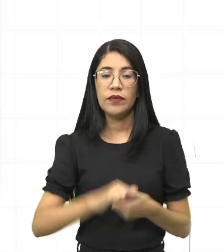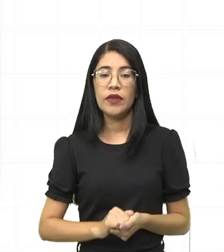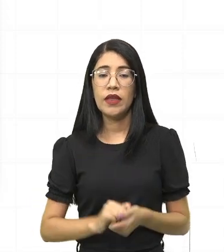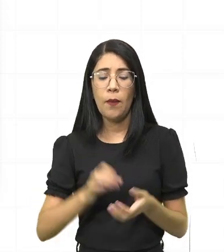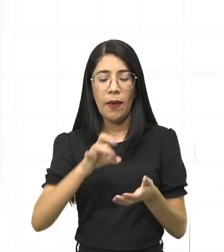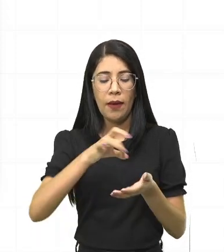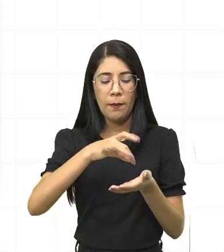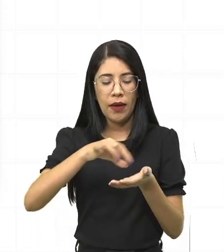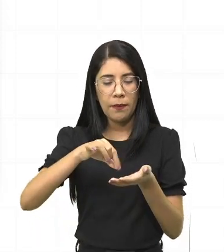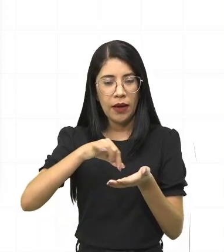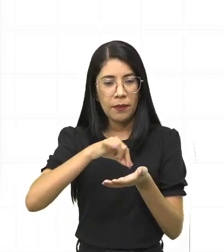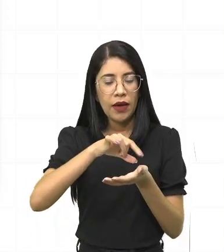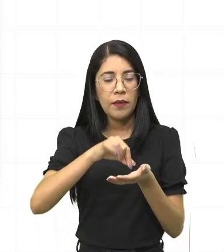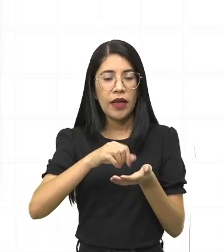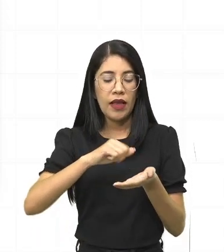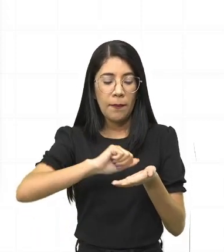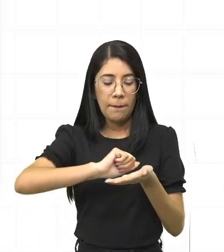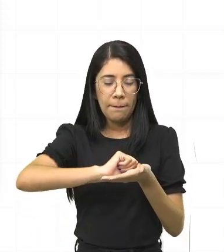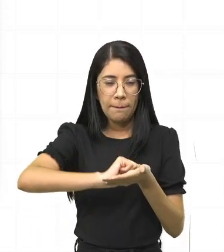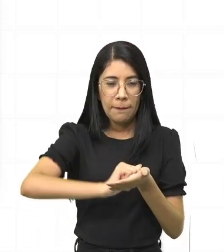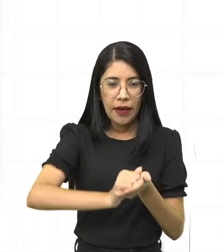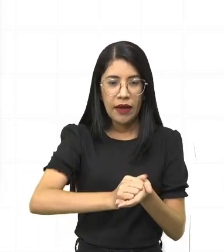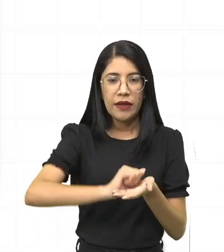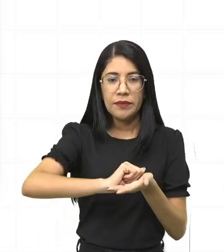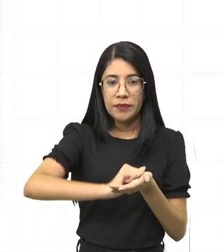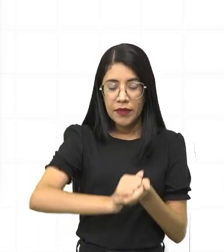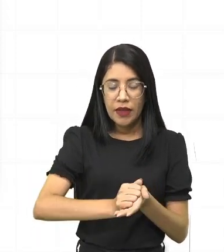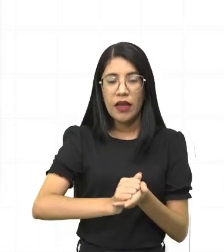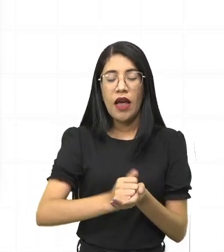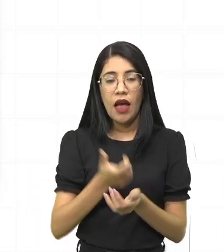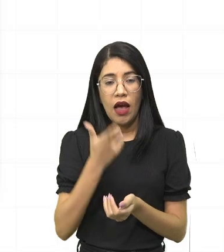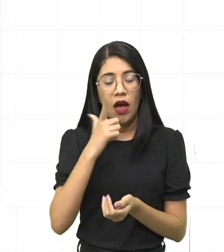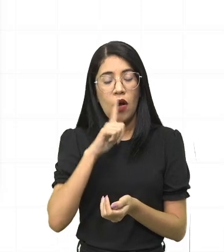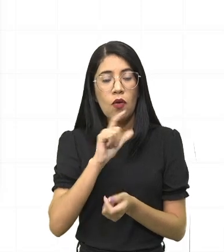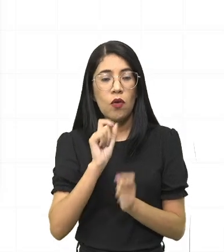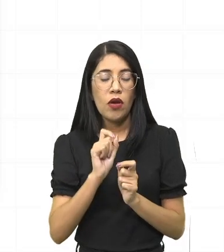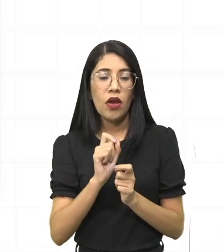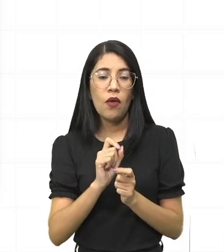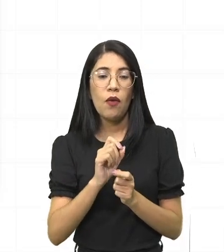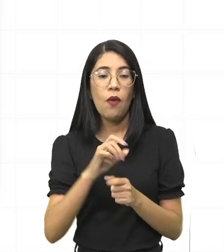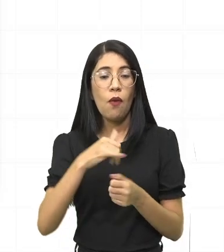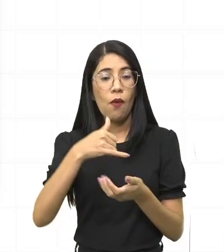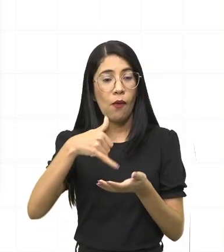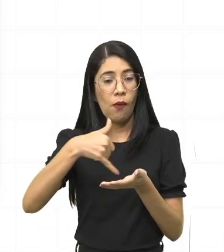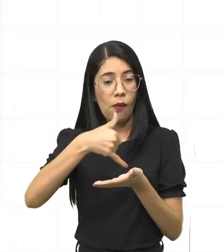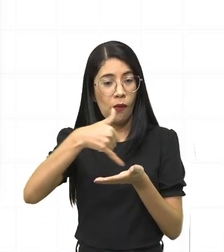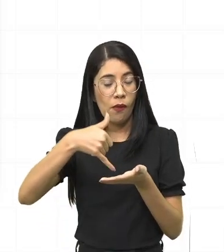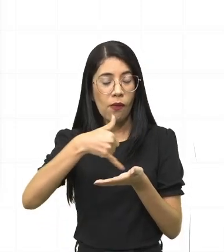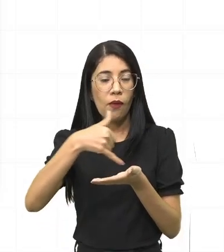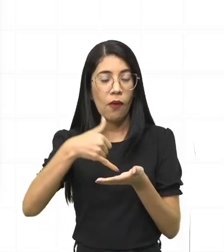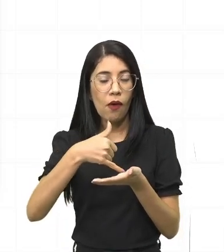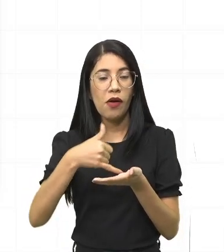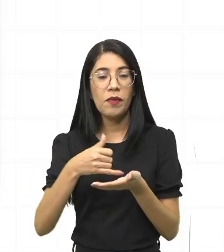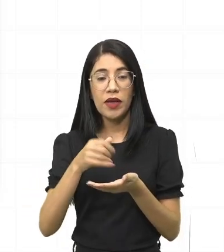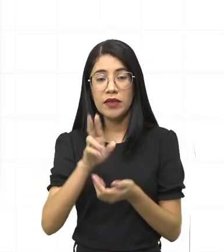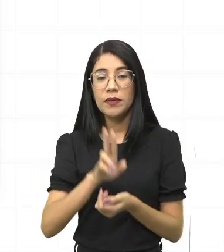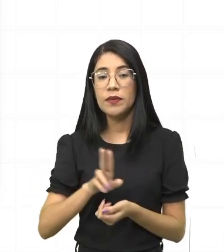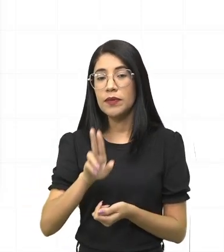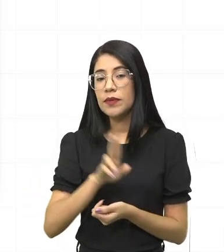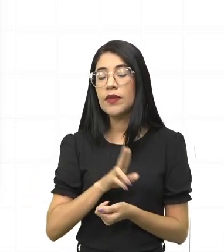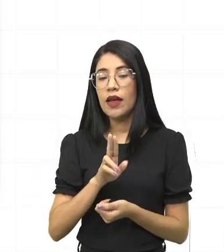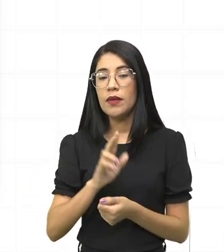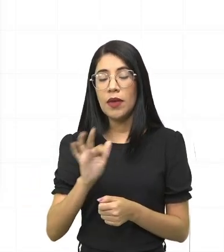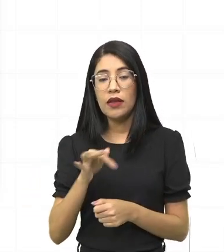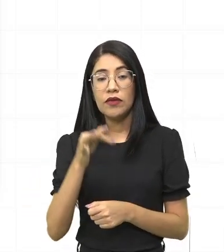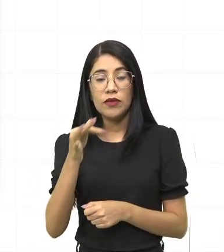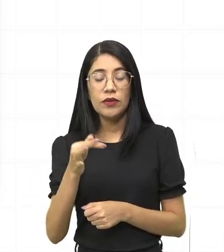são prensadas até se extrair o óleo, né? Que vai ser utilizado aí como